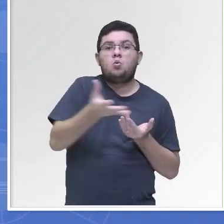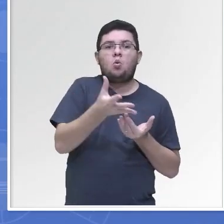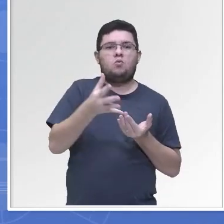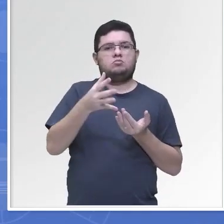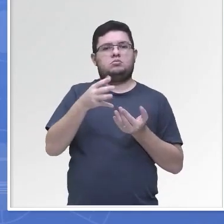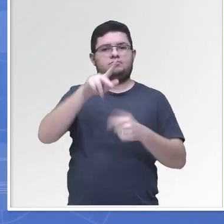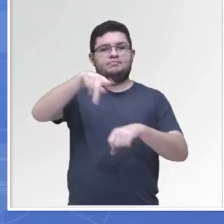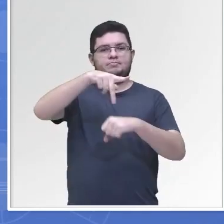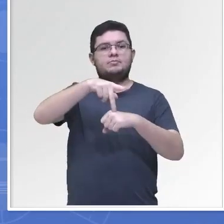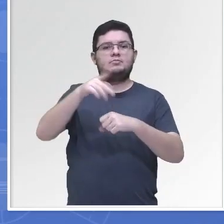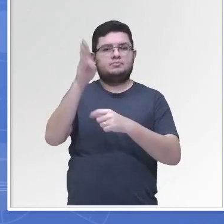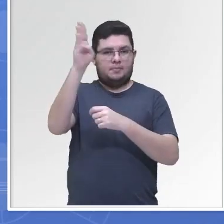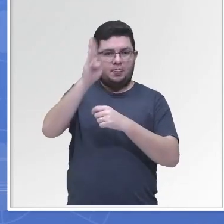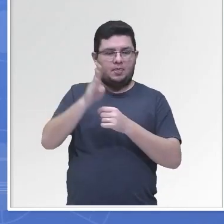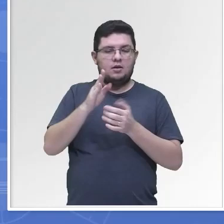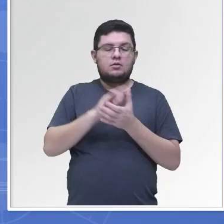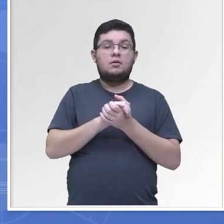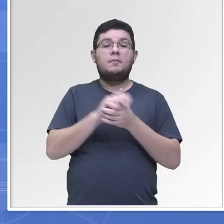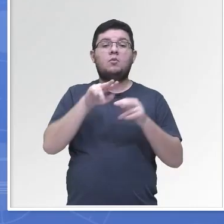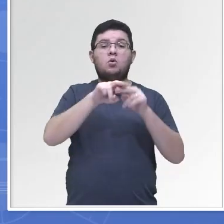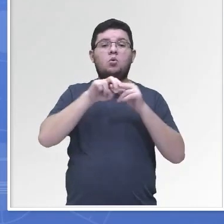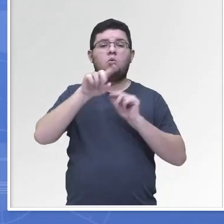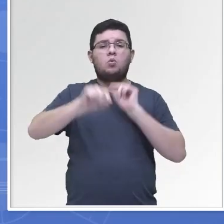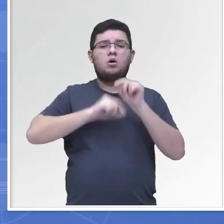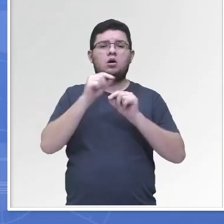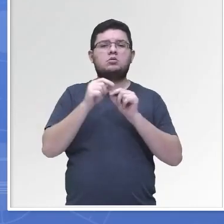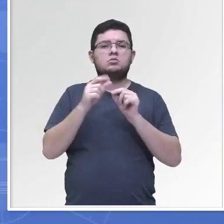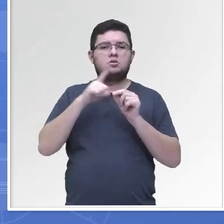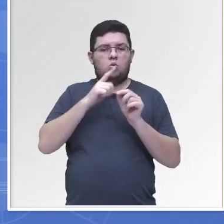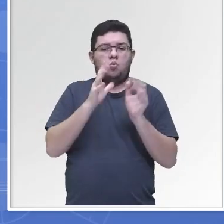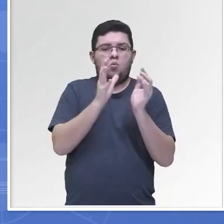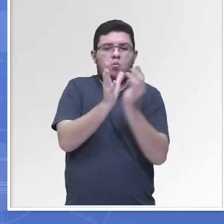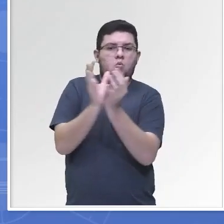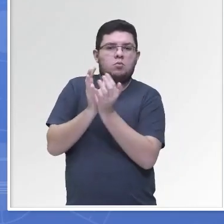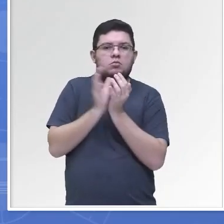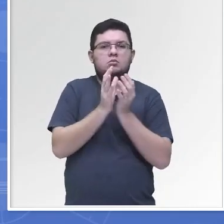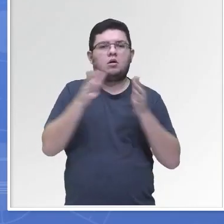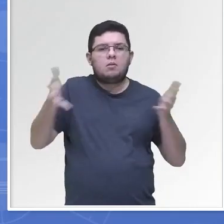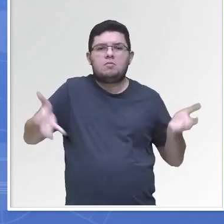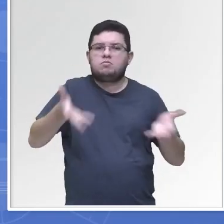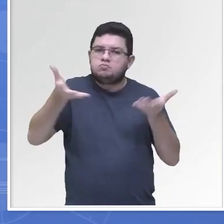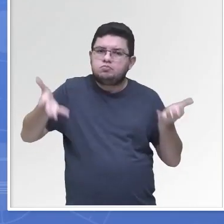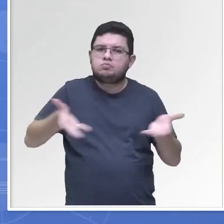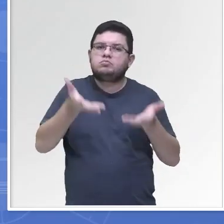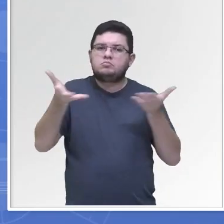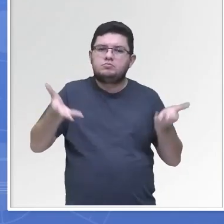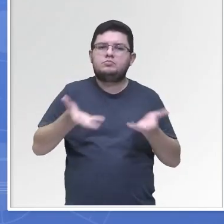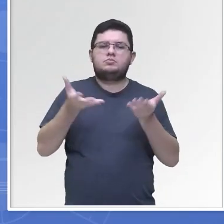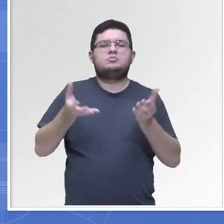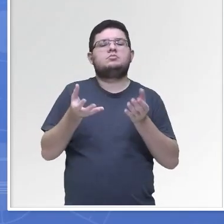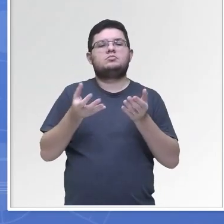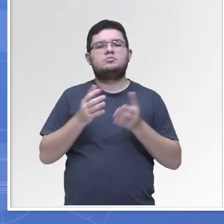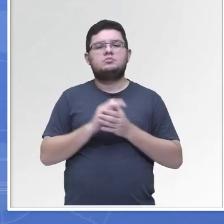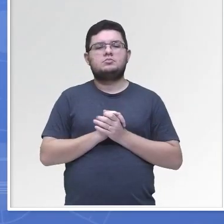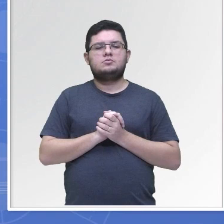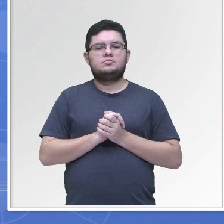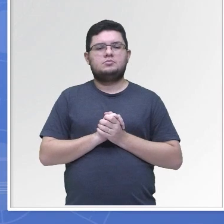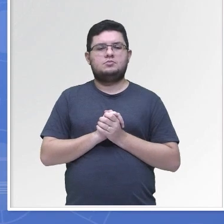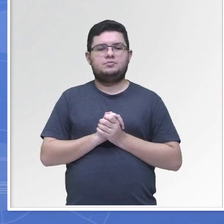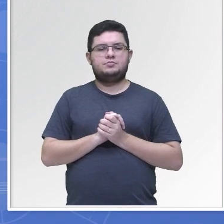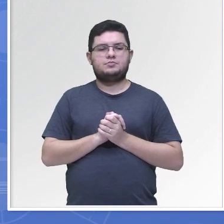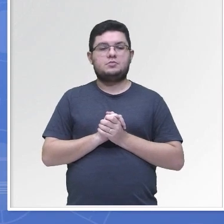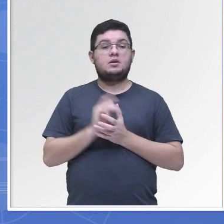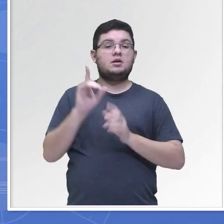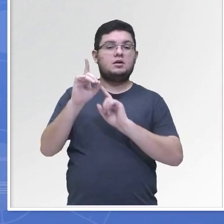movimentos abolicionistas eles vão alimentar ainda mais a ideia republicana. Então, aí já eliminou a letra C. Letra